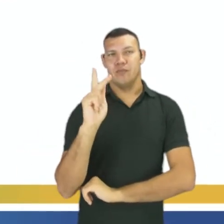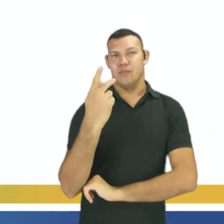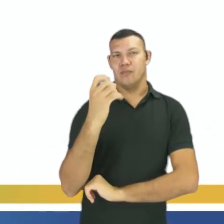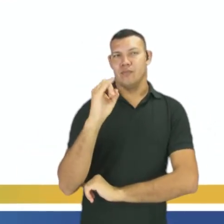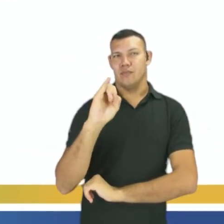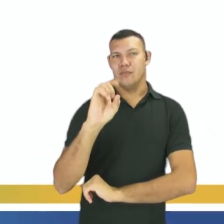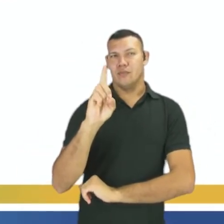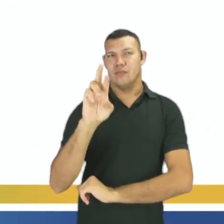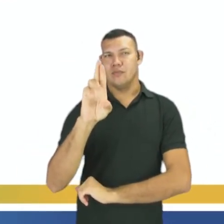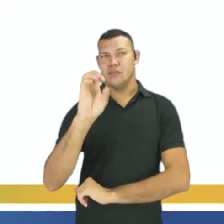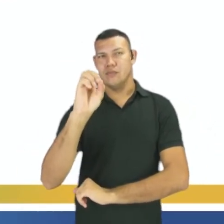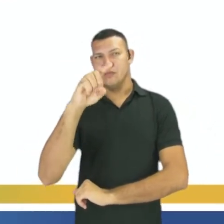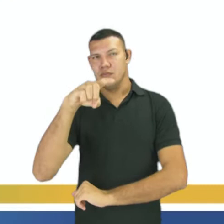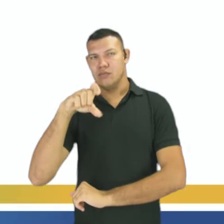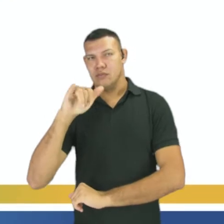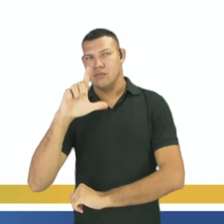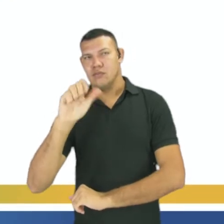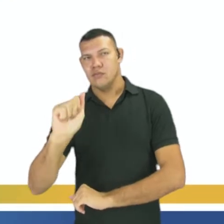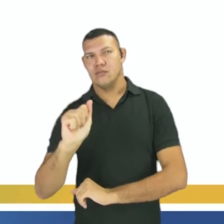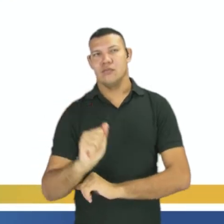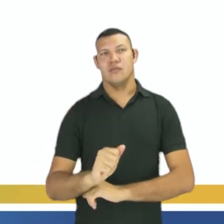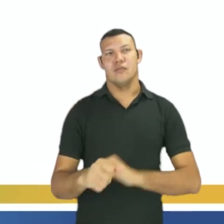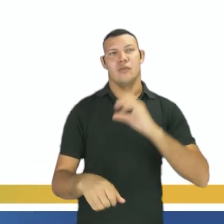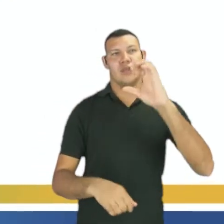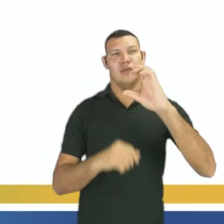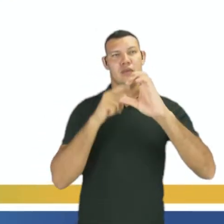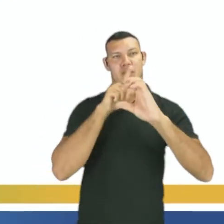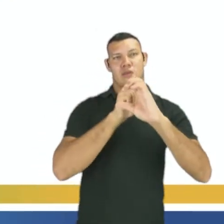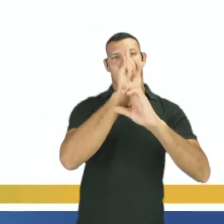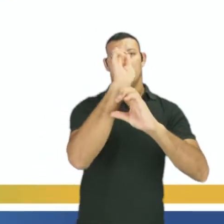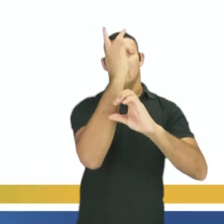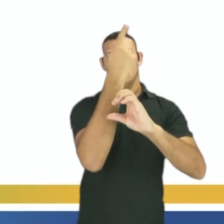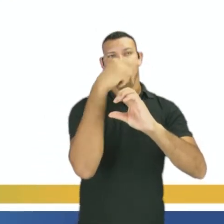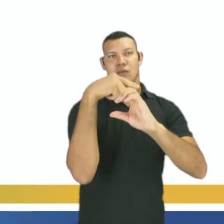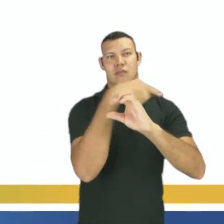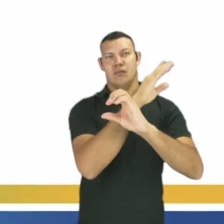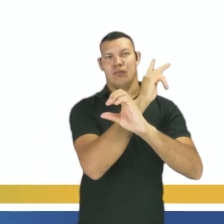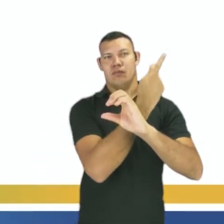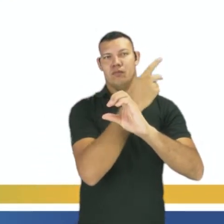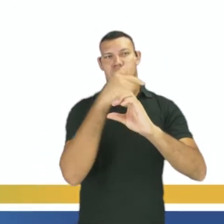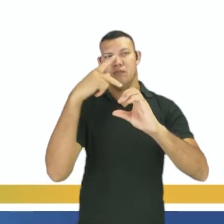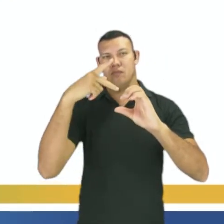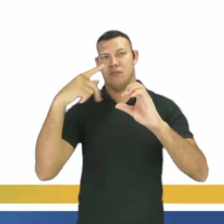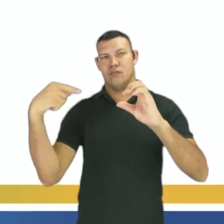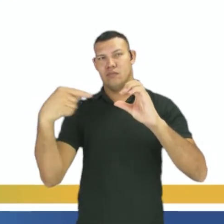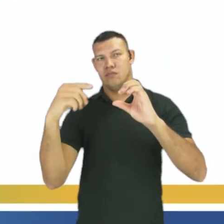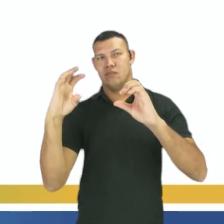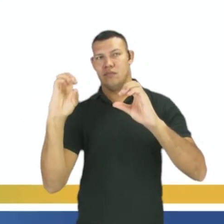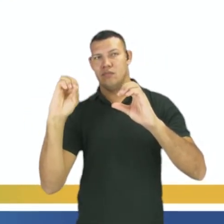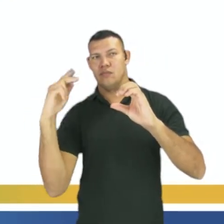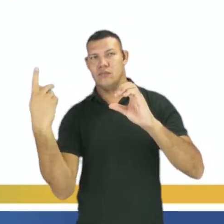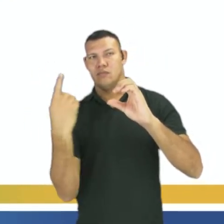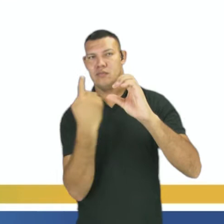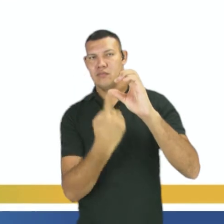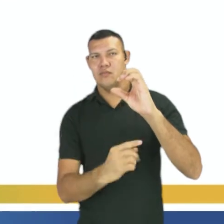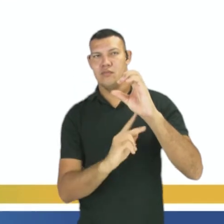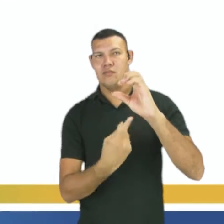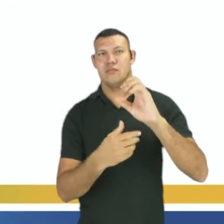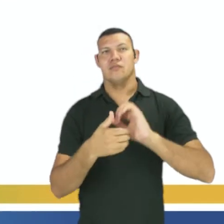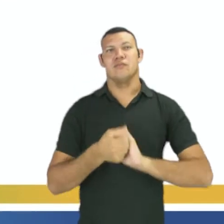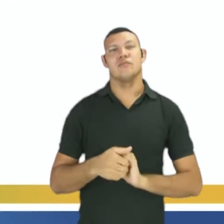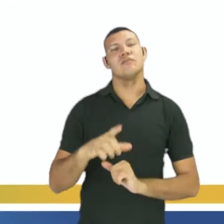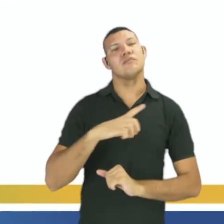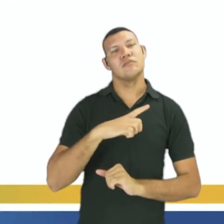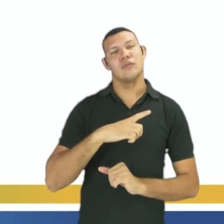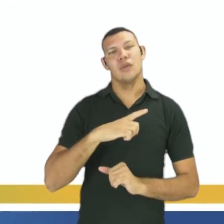compostos orgânicos, e exemplo aqui de uma ligação entre carbonos que o oxigênio pode fazer. Nós